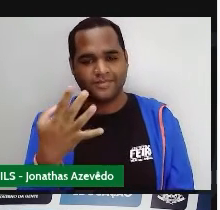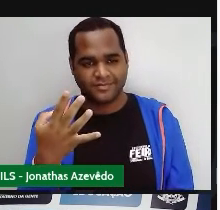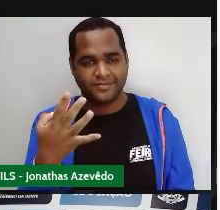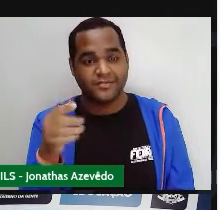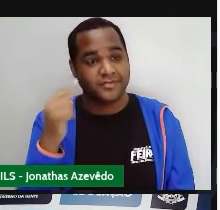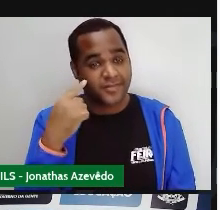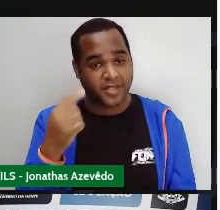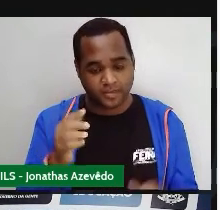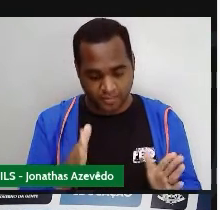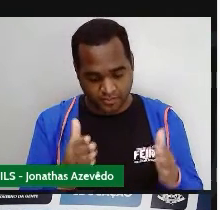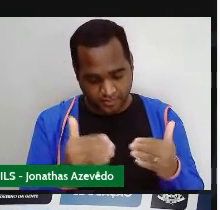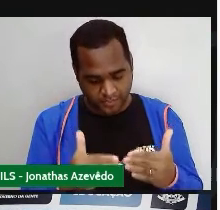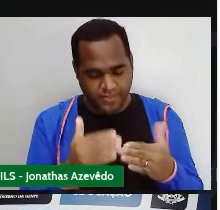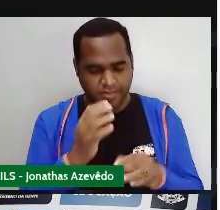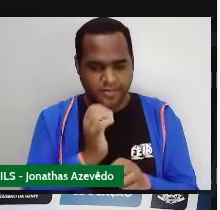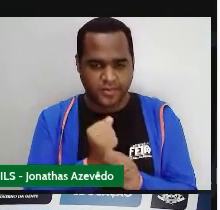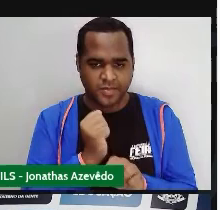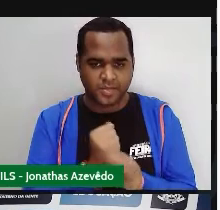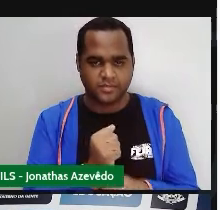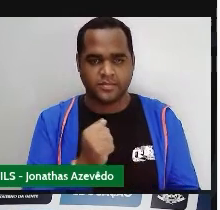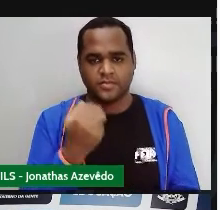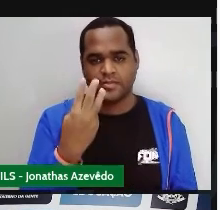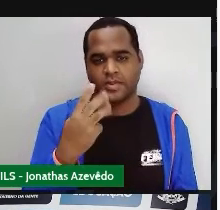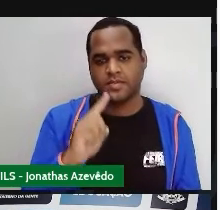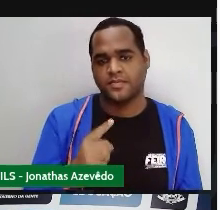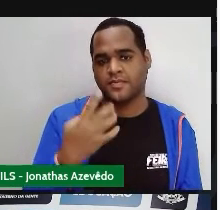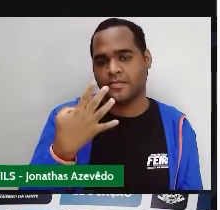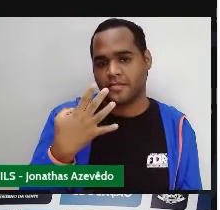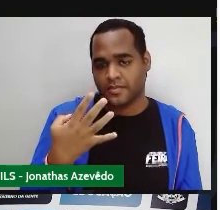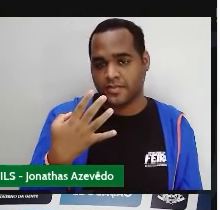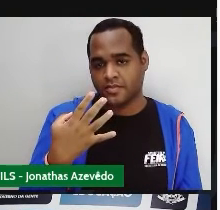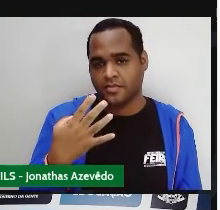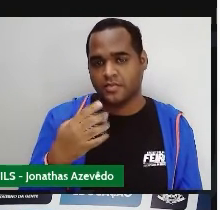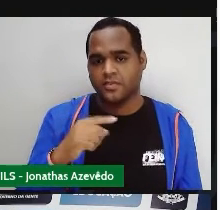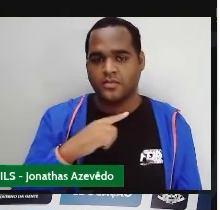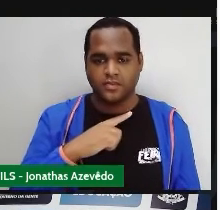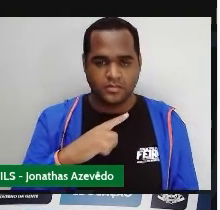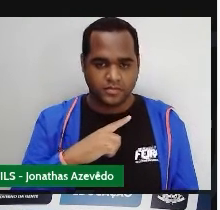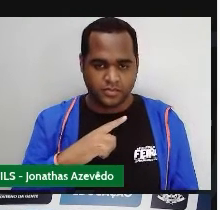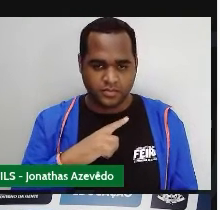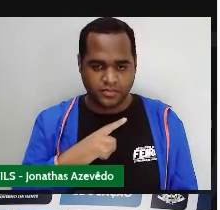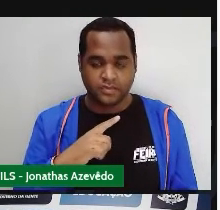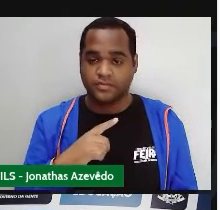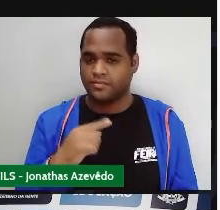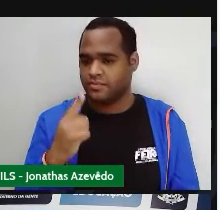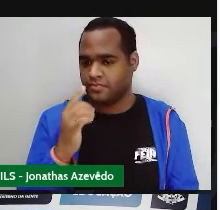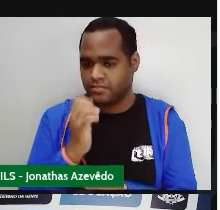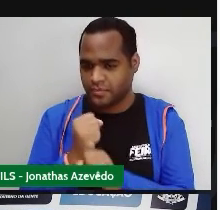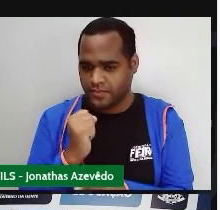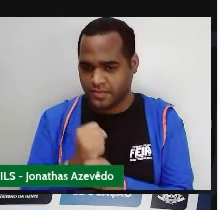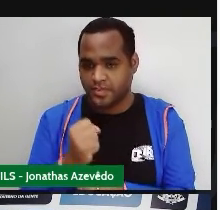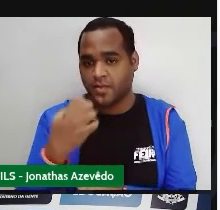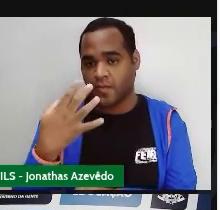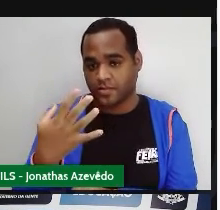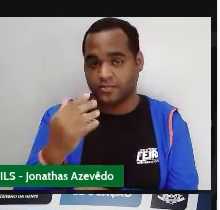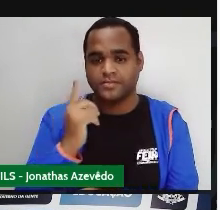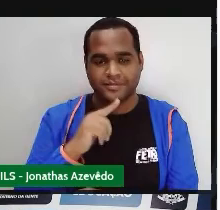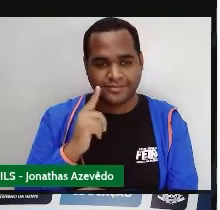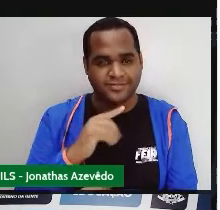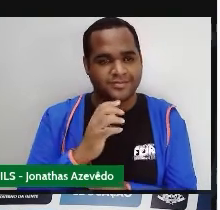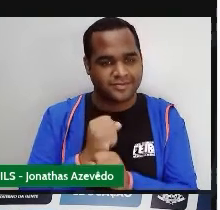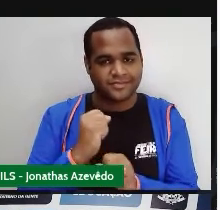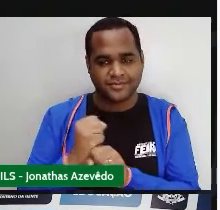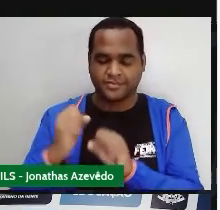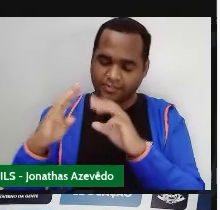seja dá para fazer três cubos e quatro a quantidade de pirâmides dá para